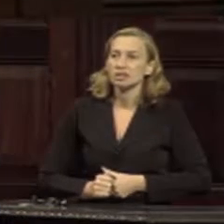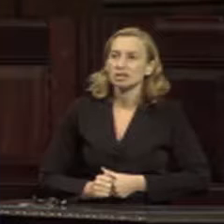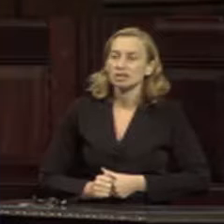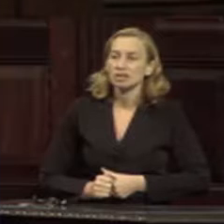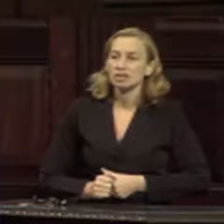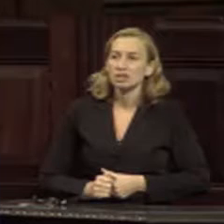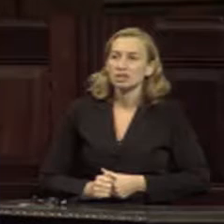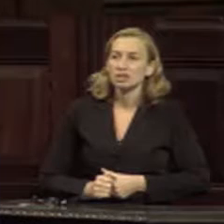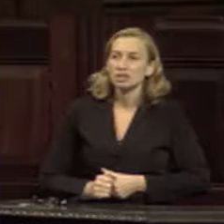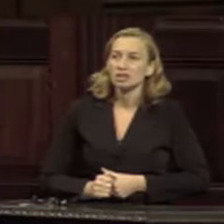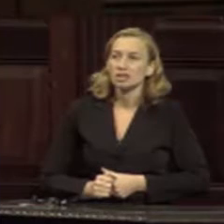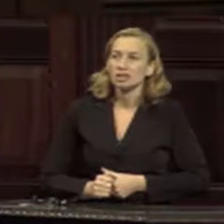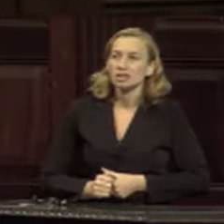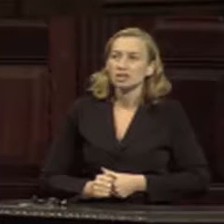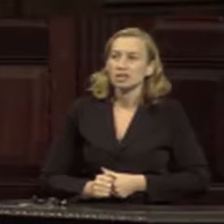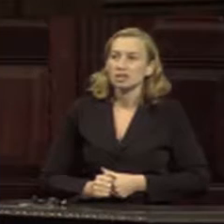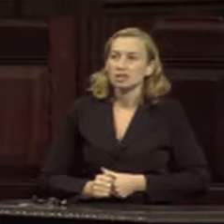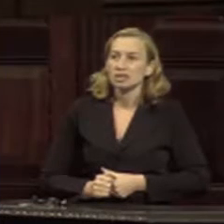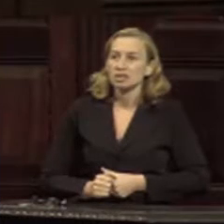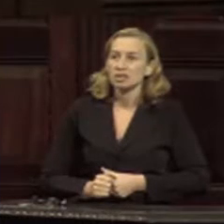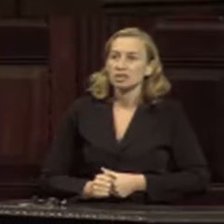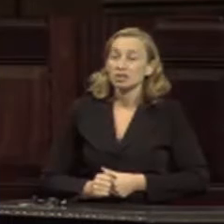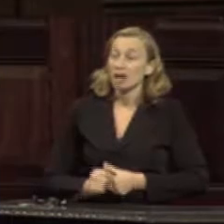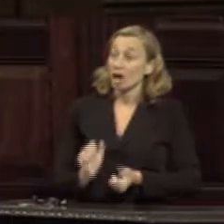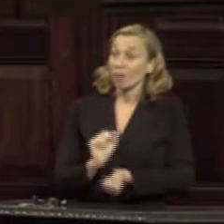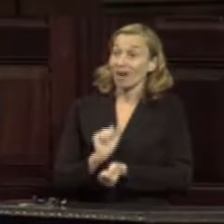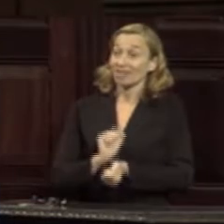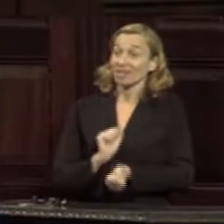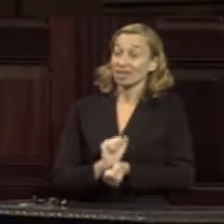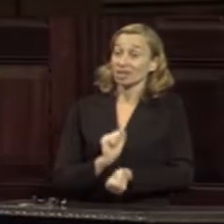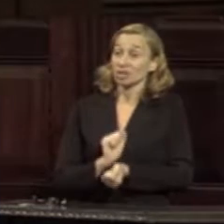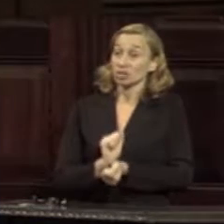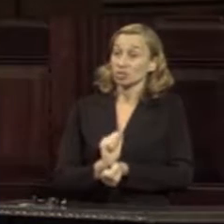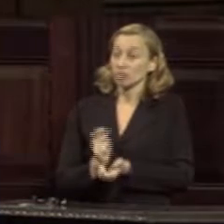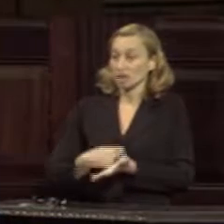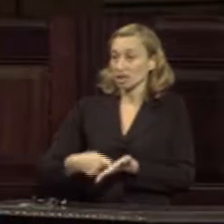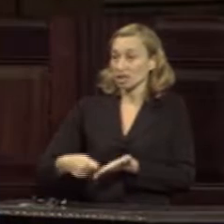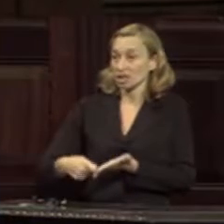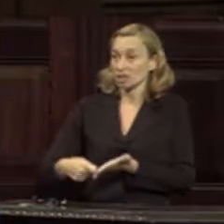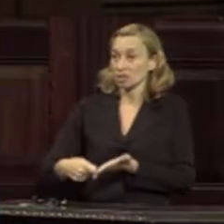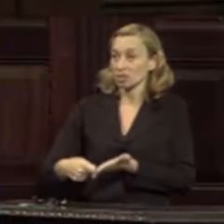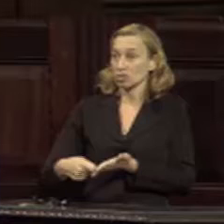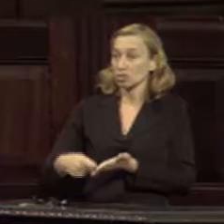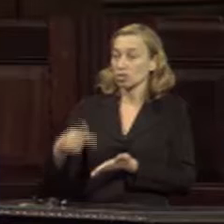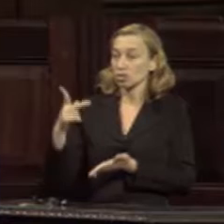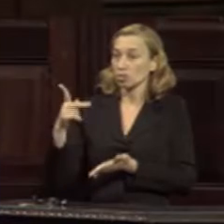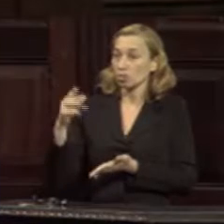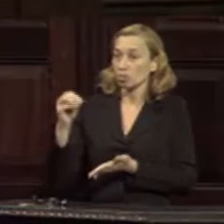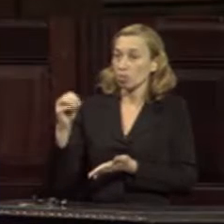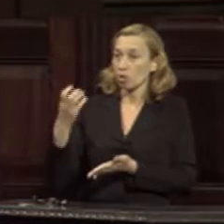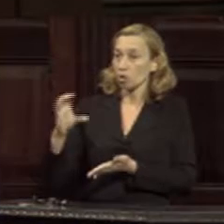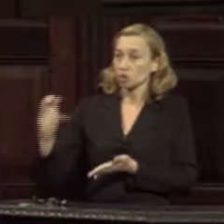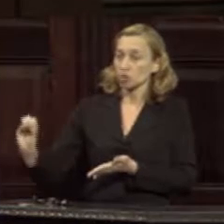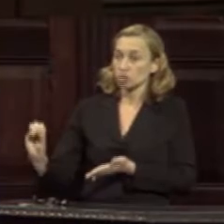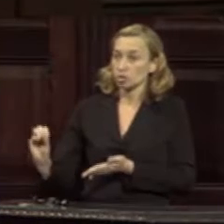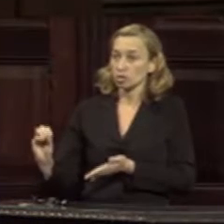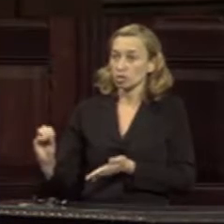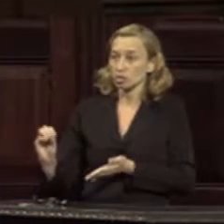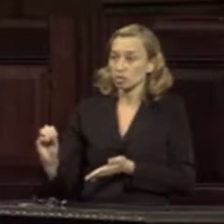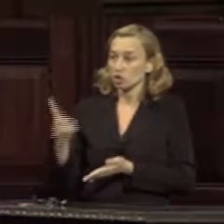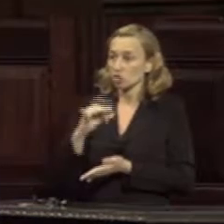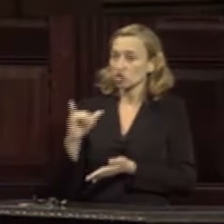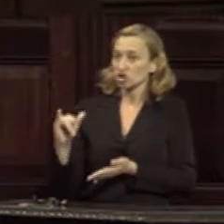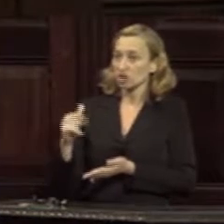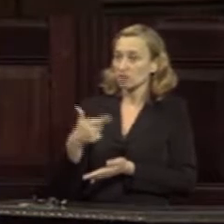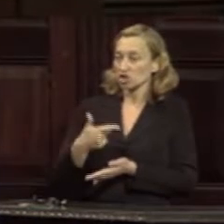eminência e na euforia, no aguardo da licitação do Poço de Libra, que está marcado para o próximo dia